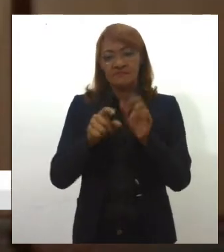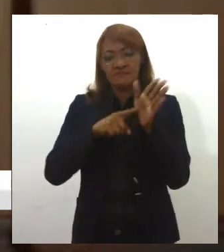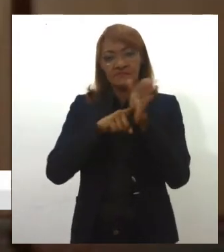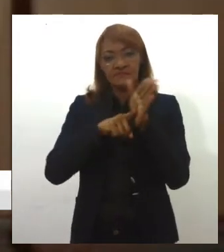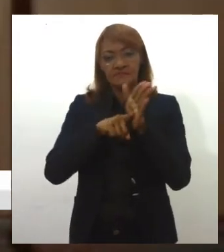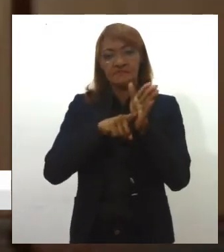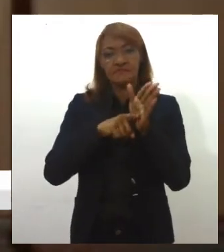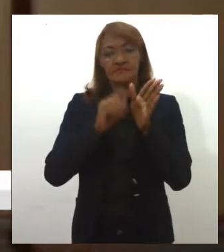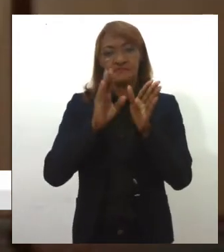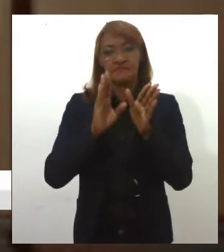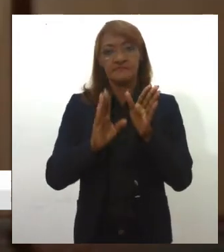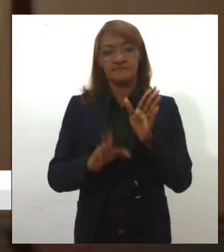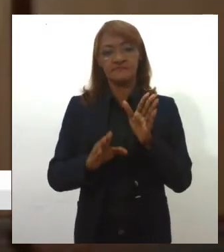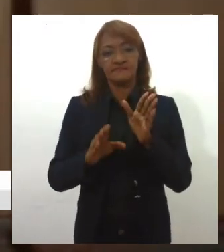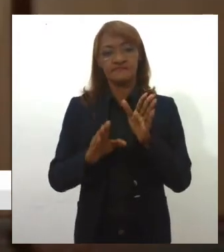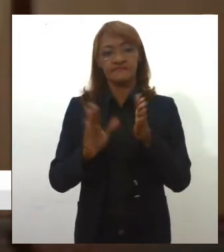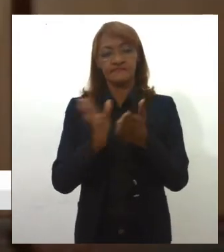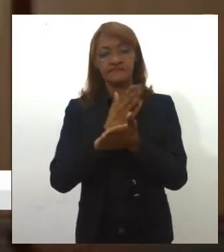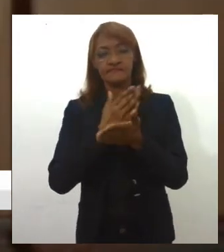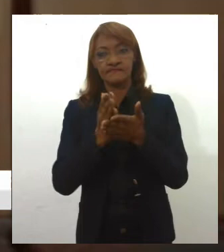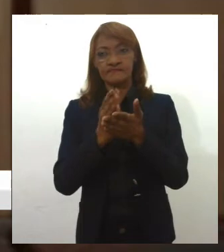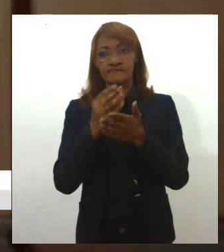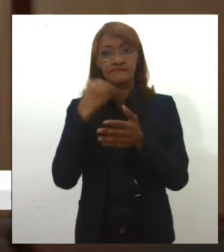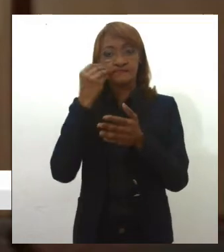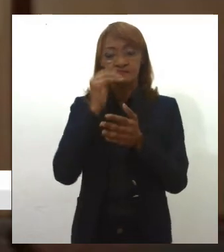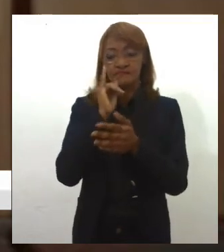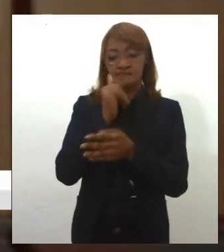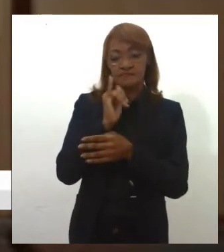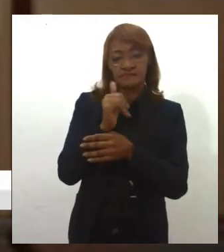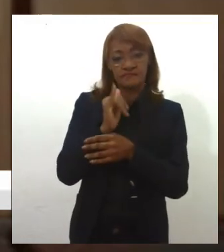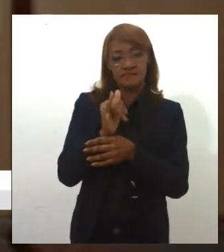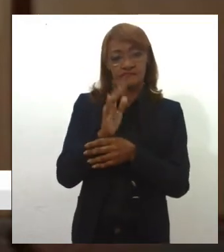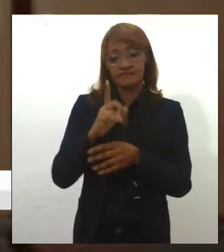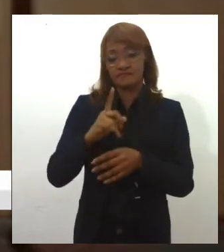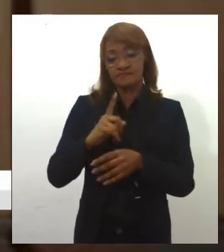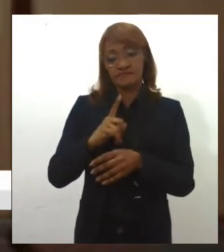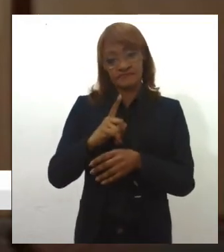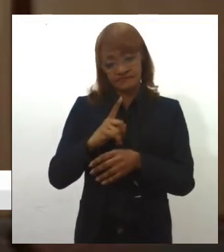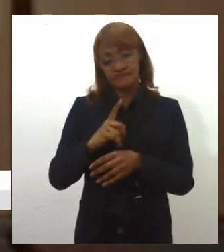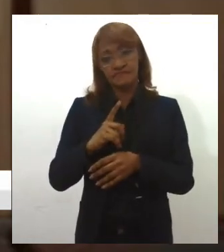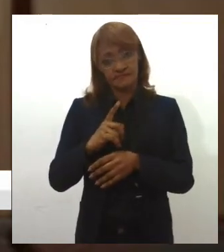e os poucos relatos que a gente encontra na literatura,